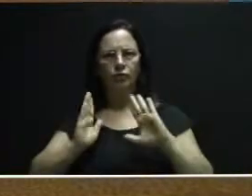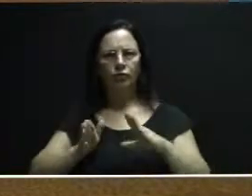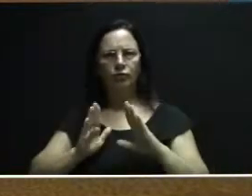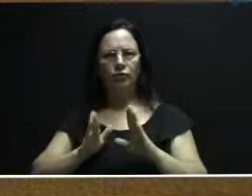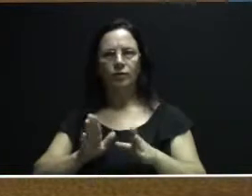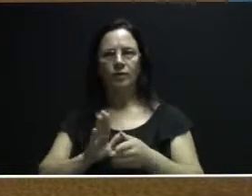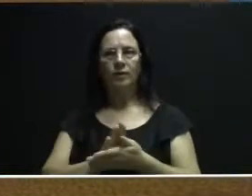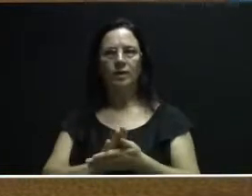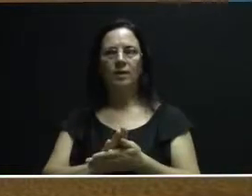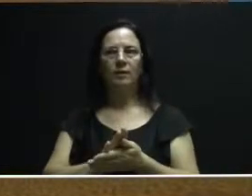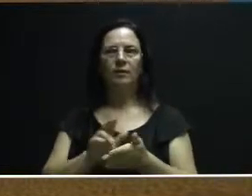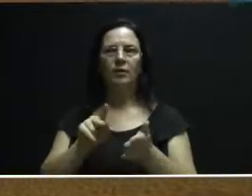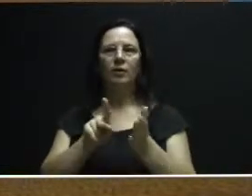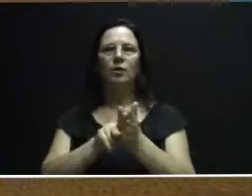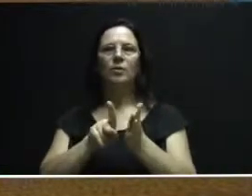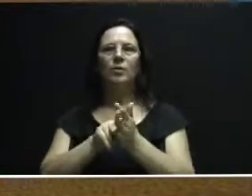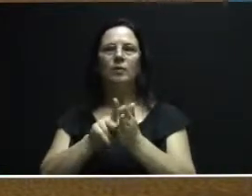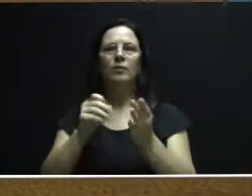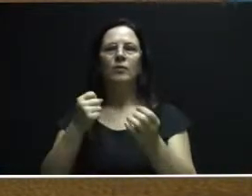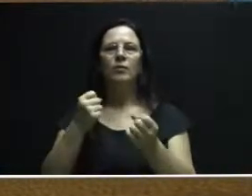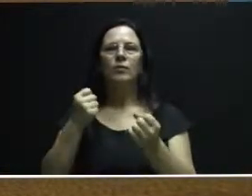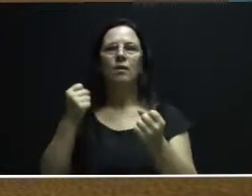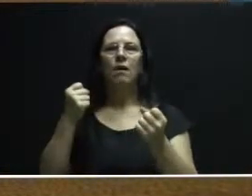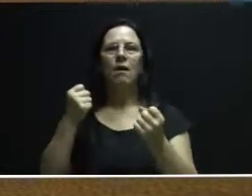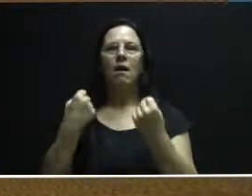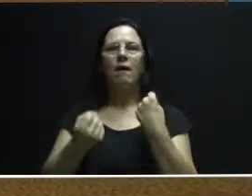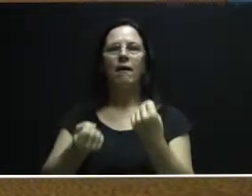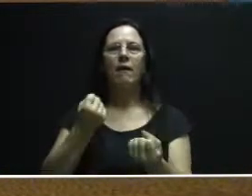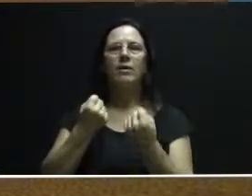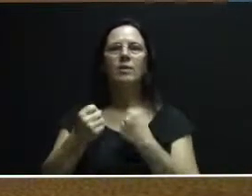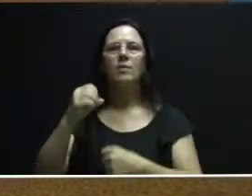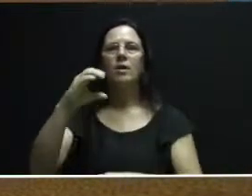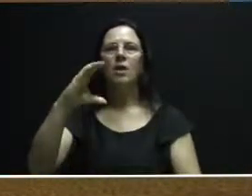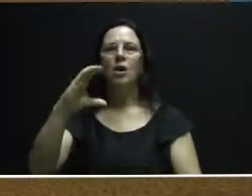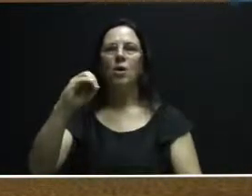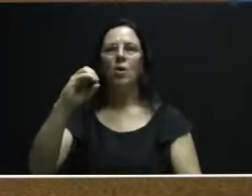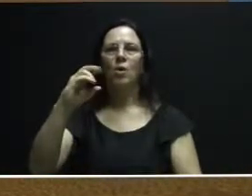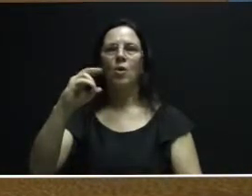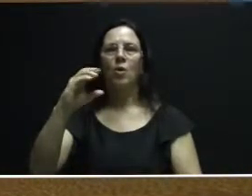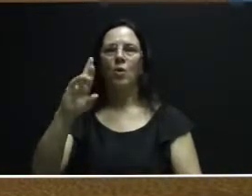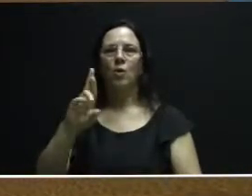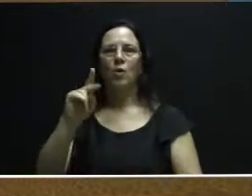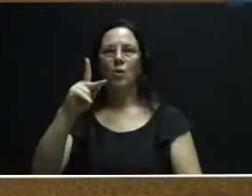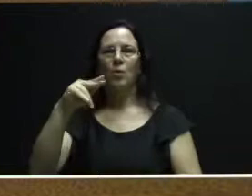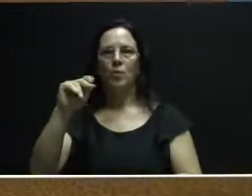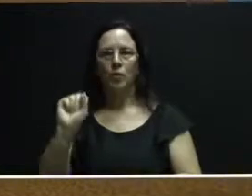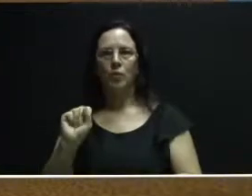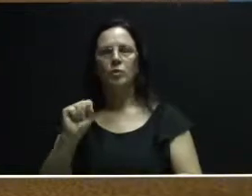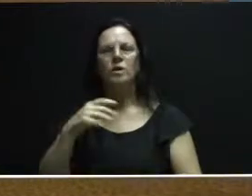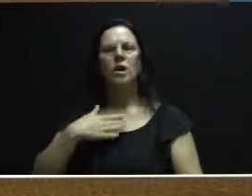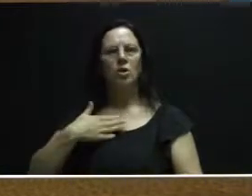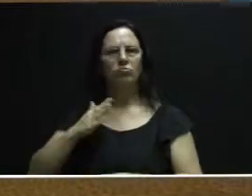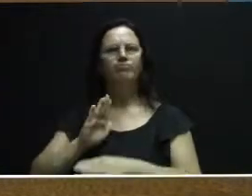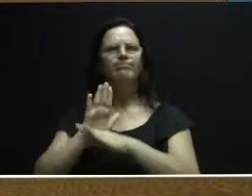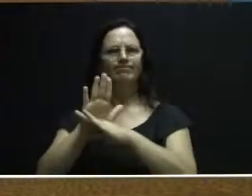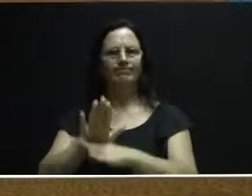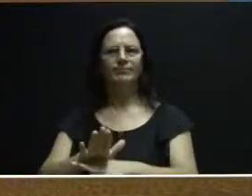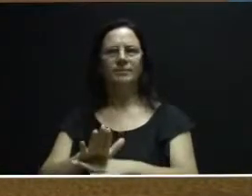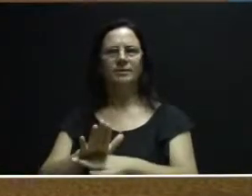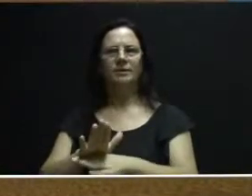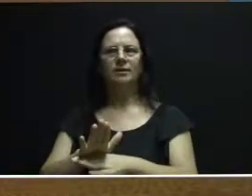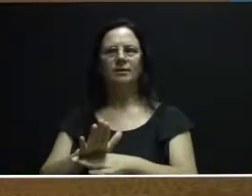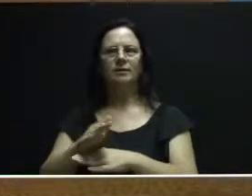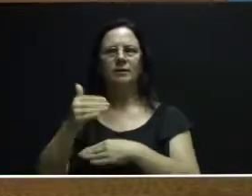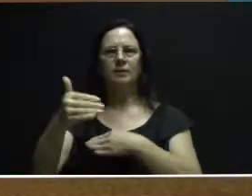como proprietário da Corpus Academia, e assim desenvolvendo as minhas atribuições aí dentro da